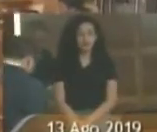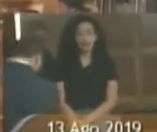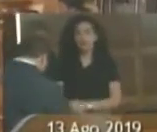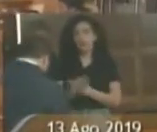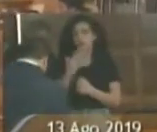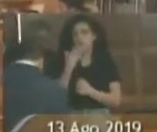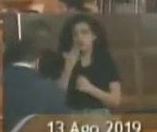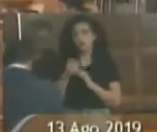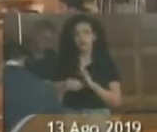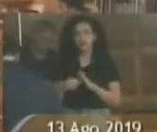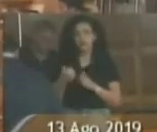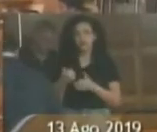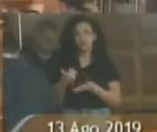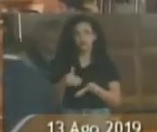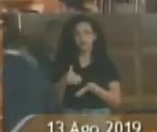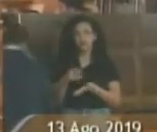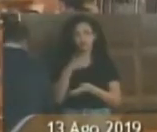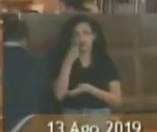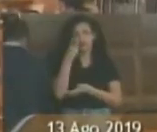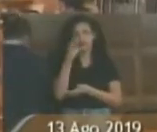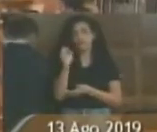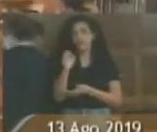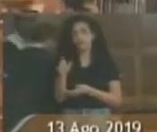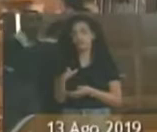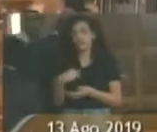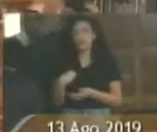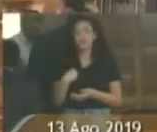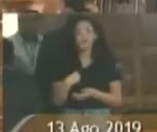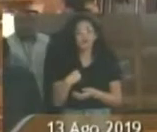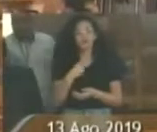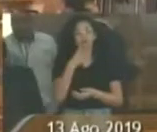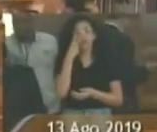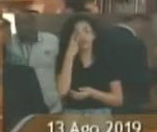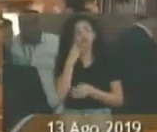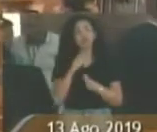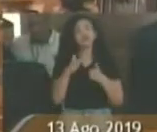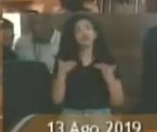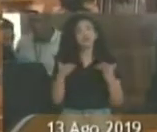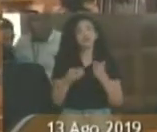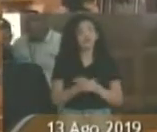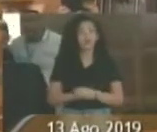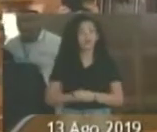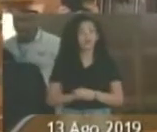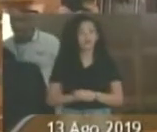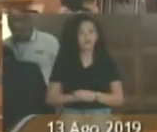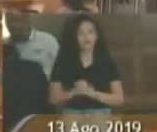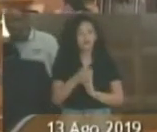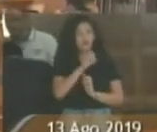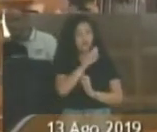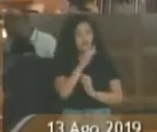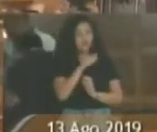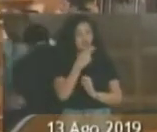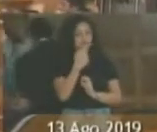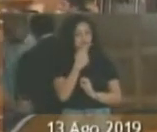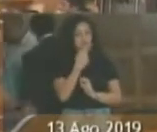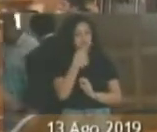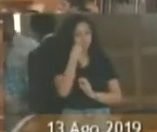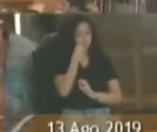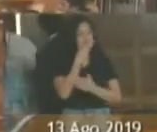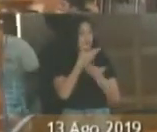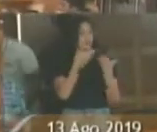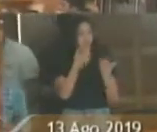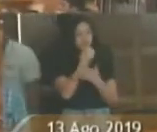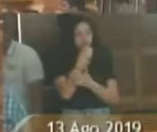Solicito ao primeiro secretário, vereador Zé Augusto, que proceda a chamada nominal dos senhores vereadores presentes. Senhoras e senhores, vereadoras, vereadores, bom